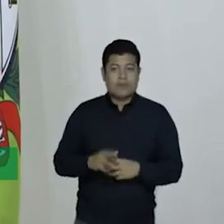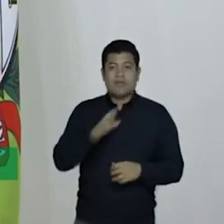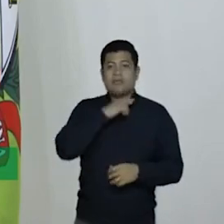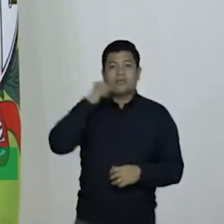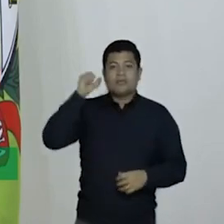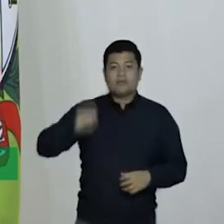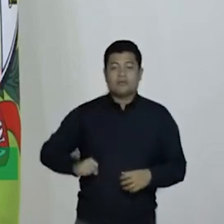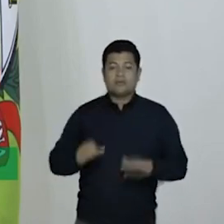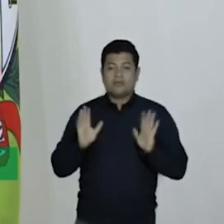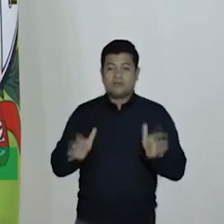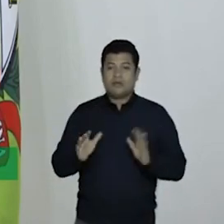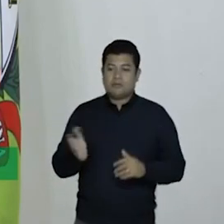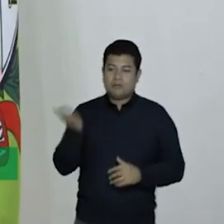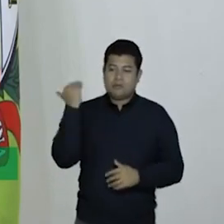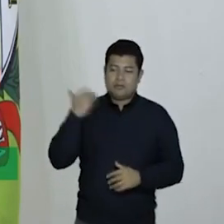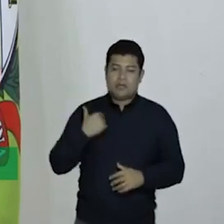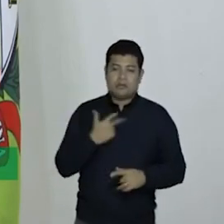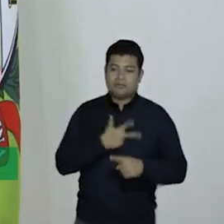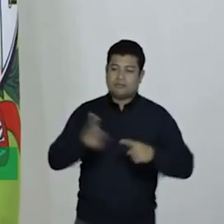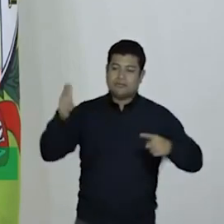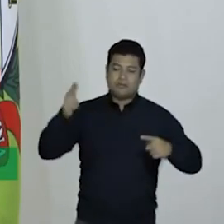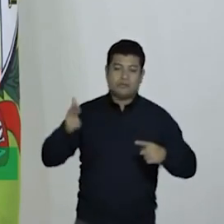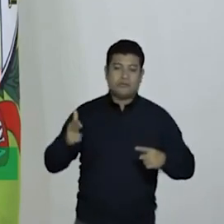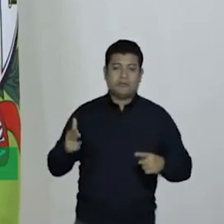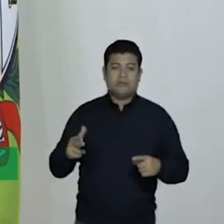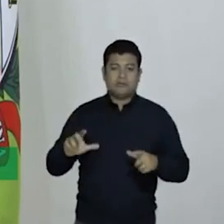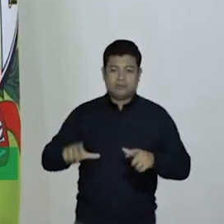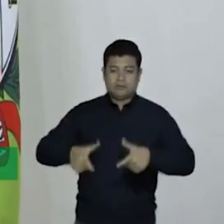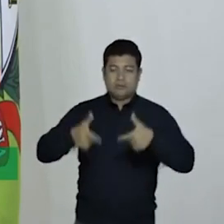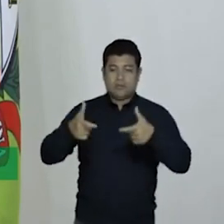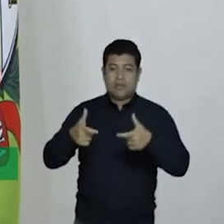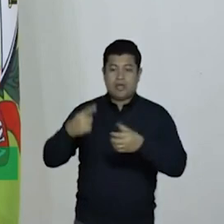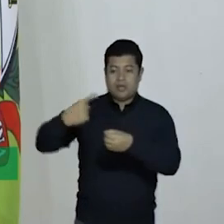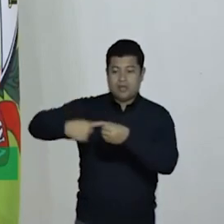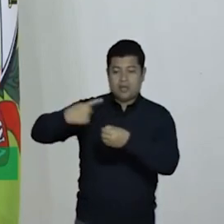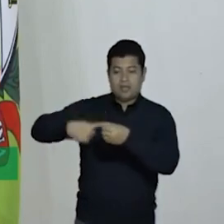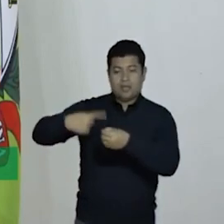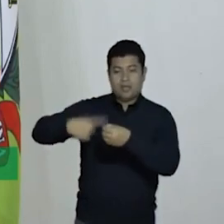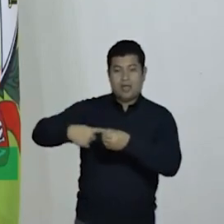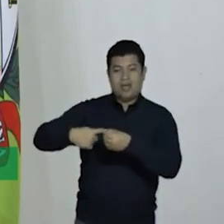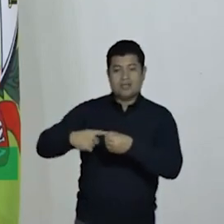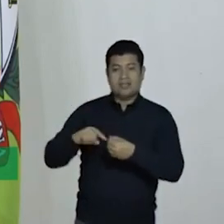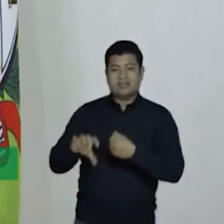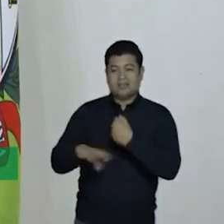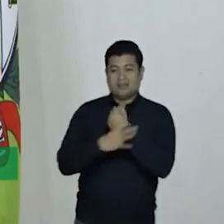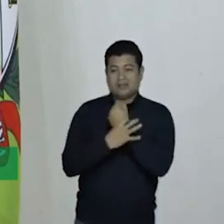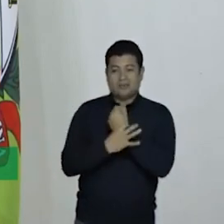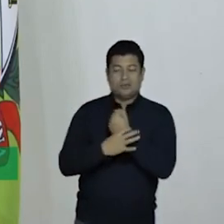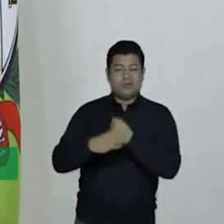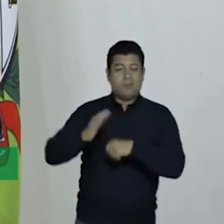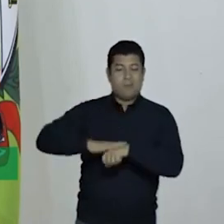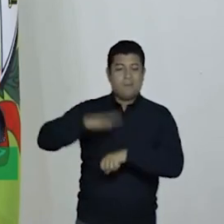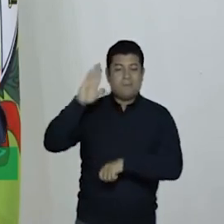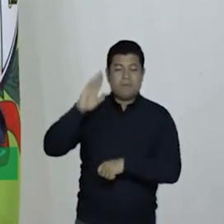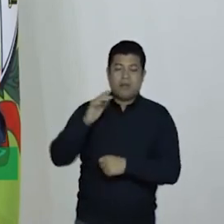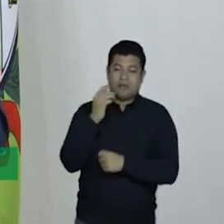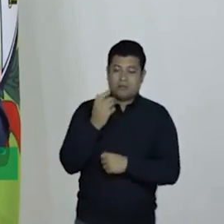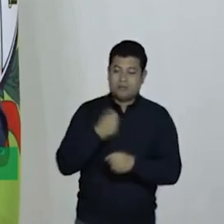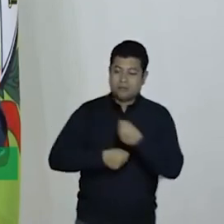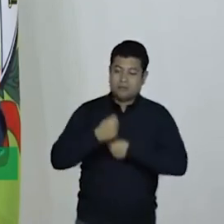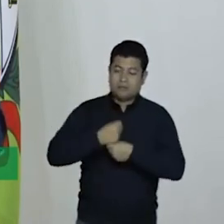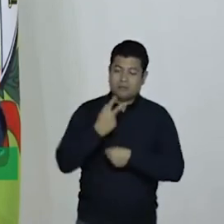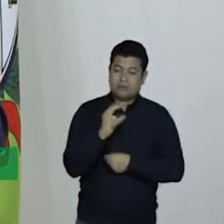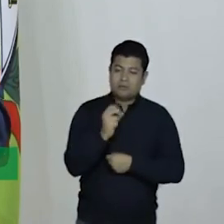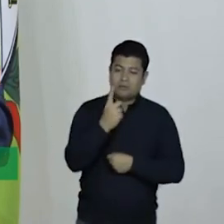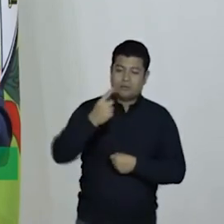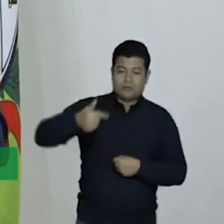já havia conquistado o título de município mais seguro do Brasil em 2017.